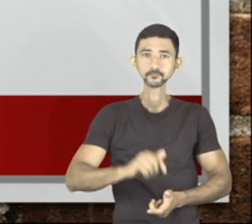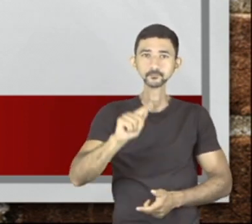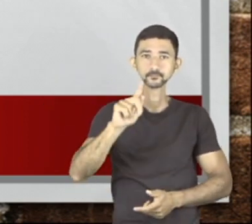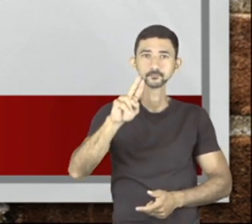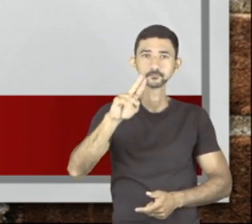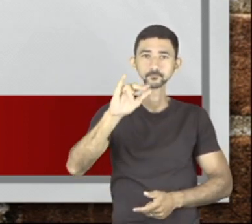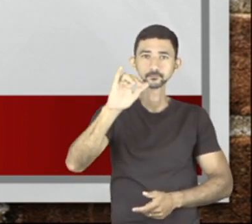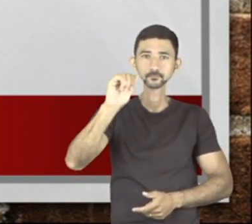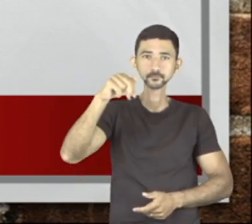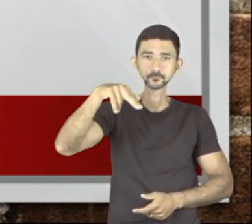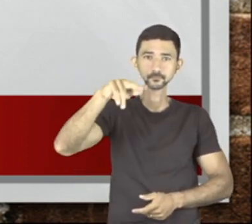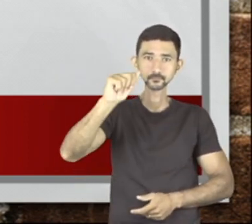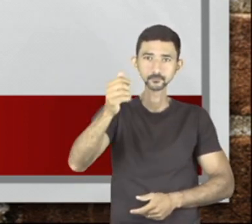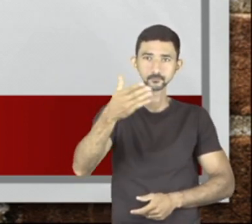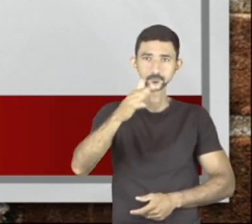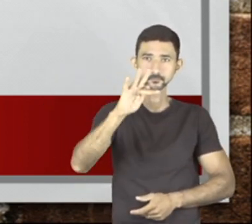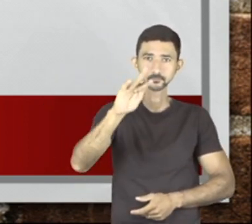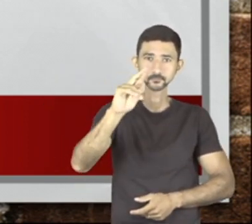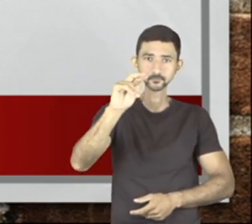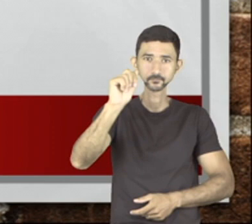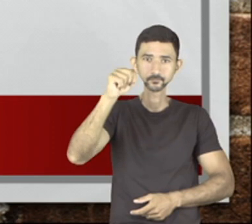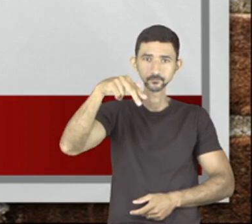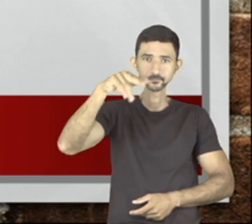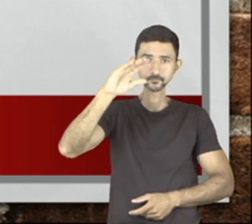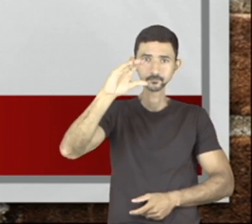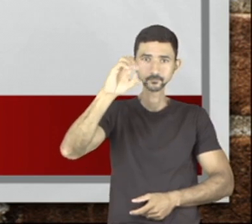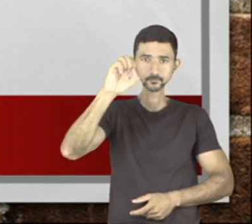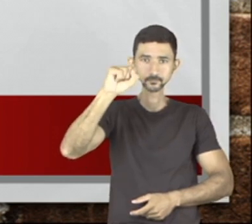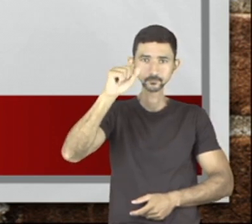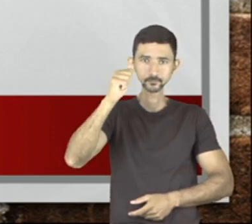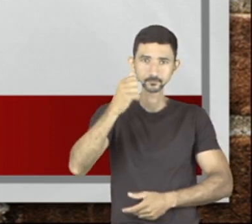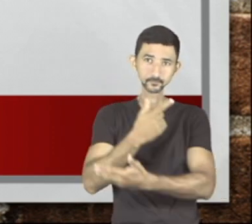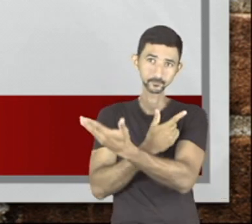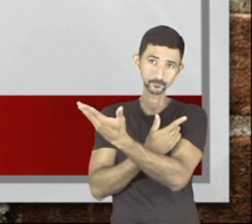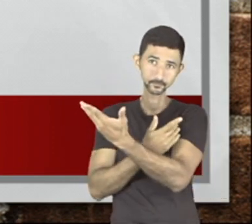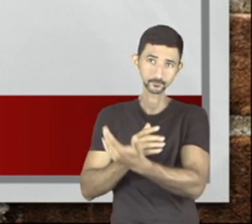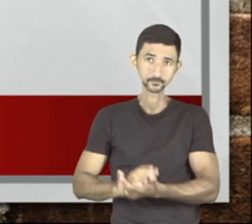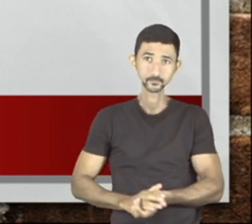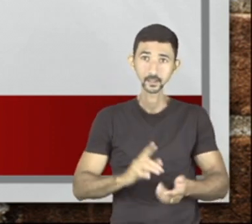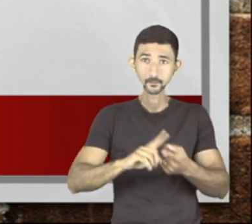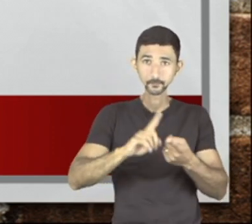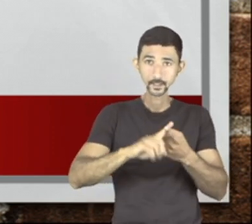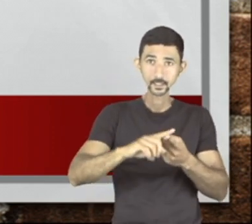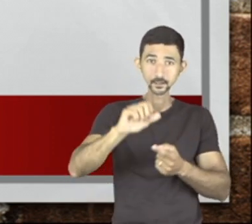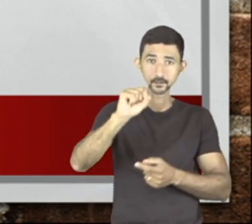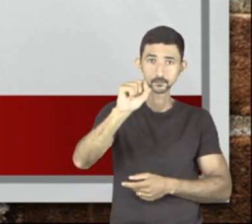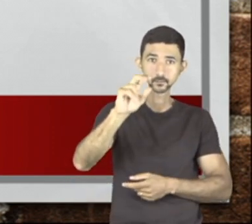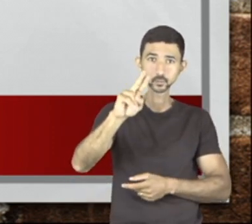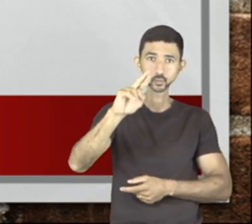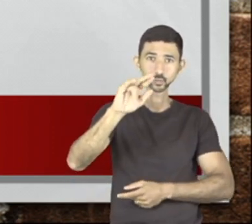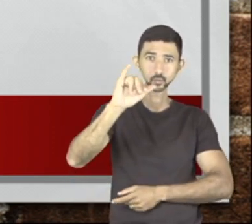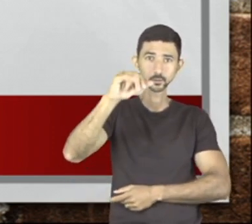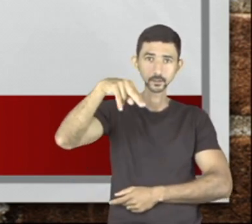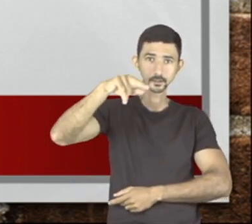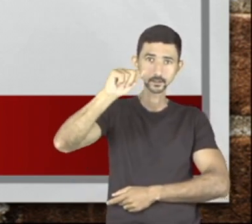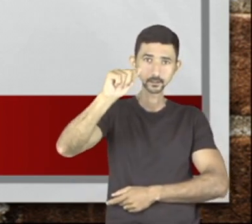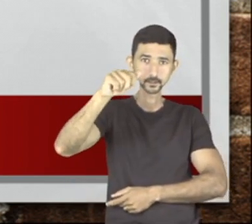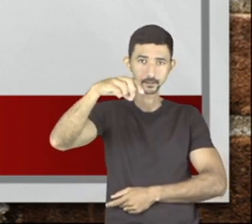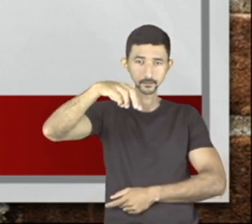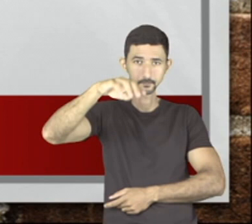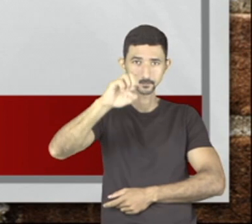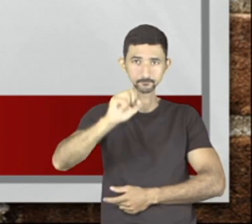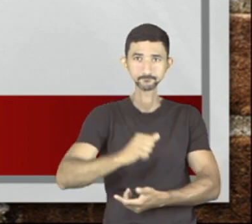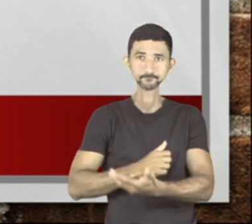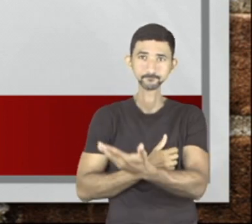a Guiana, um país aqui da América do Sul. Fronteira com o Suriname, com a Guiana.